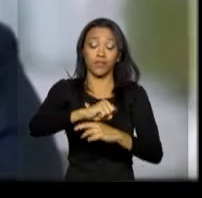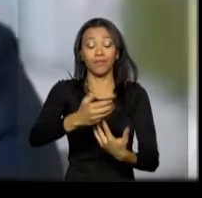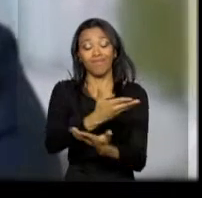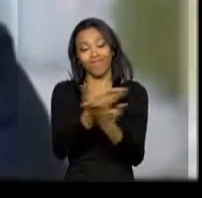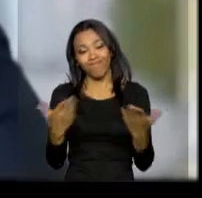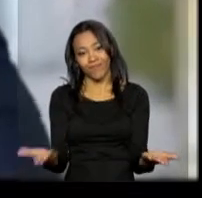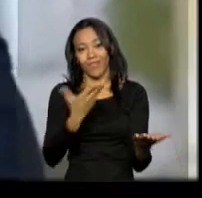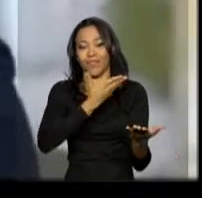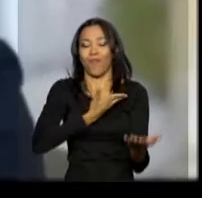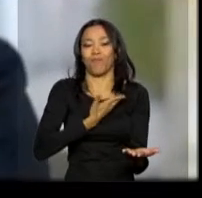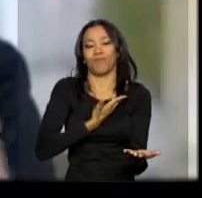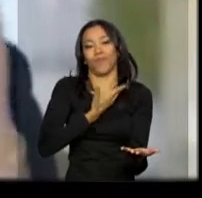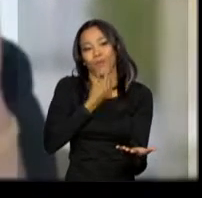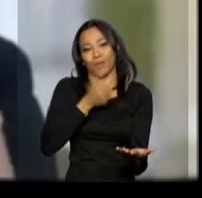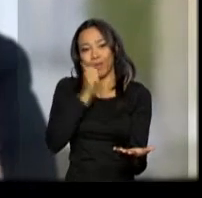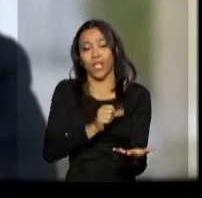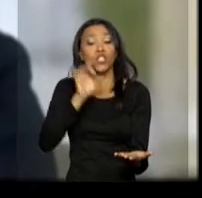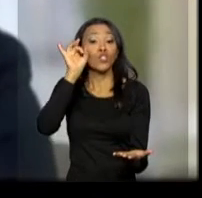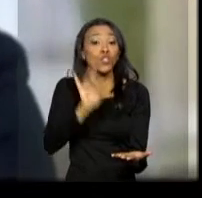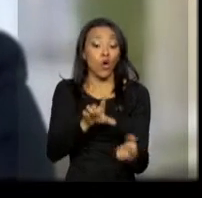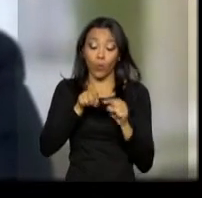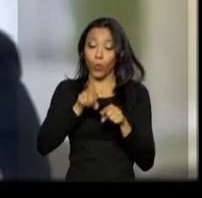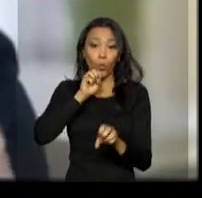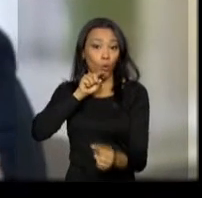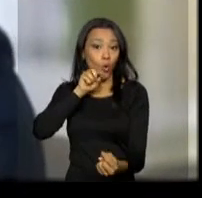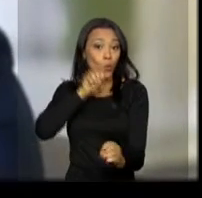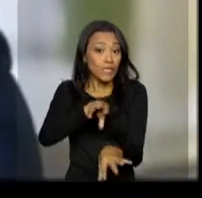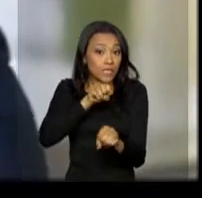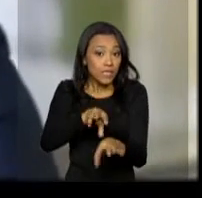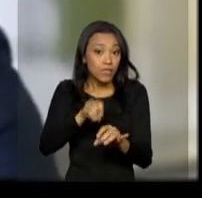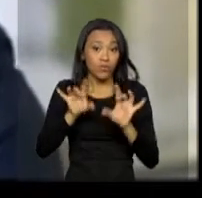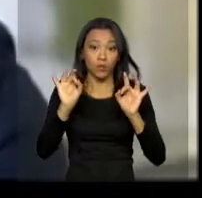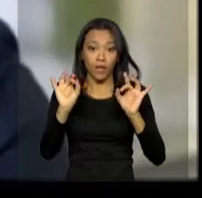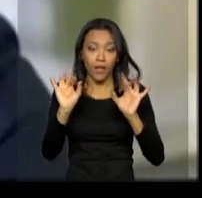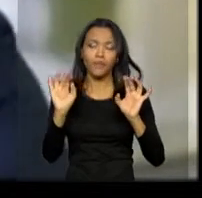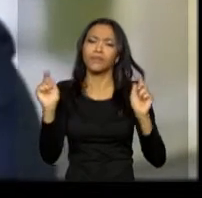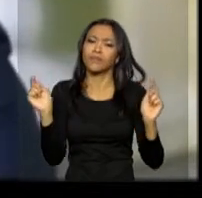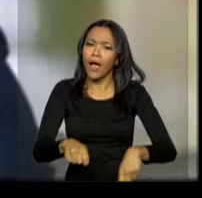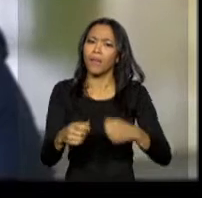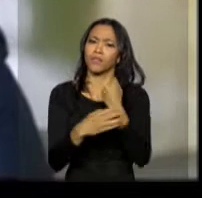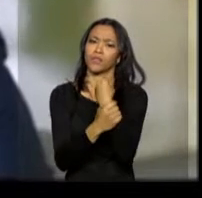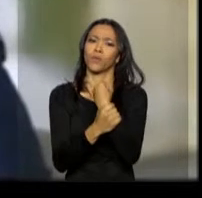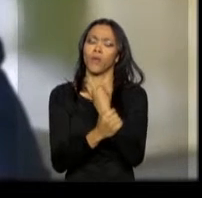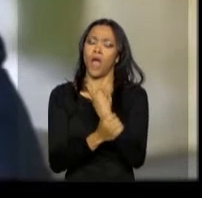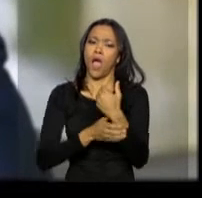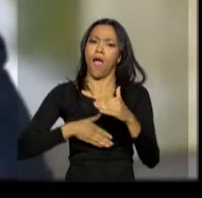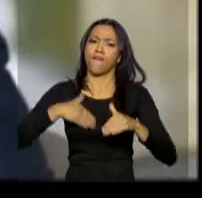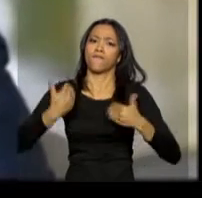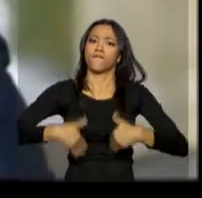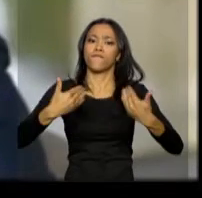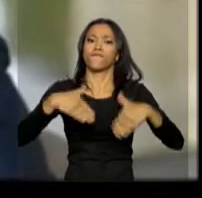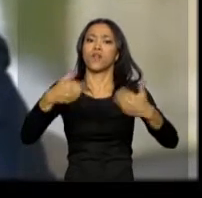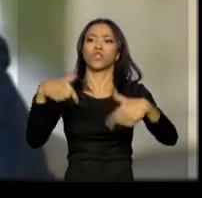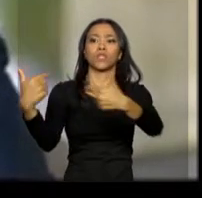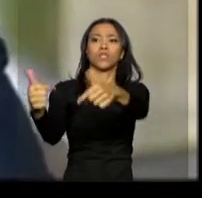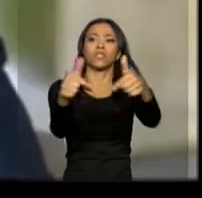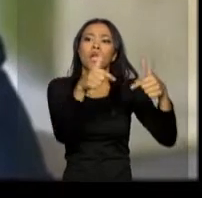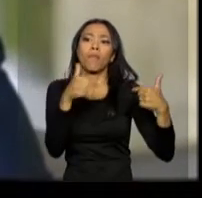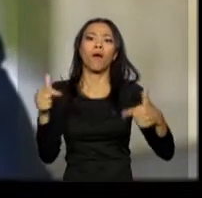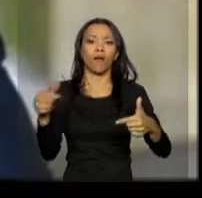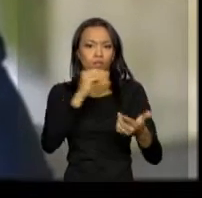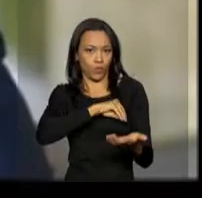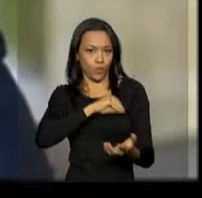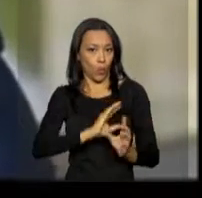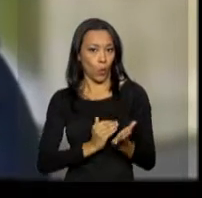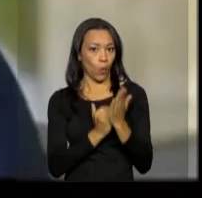e meus amigos, só uma educação de qualidade pode garantir mais avanço para o emprego e para o salário.